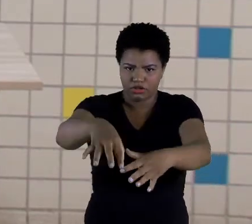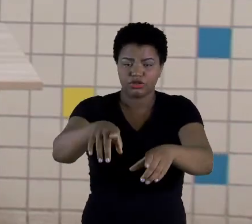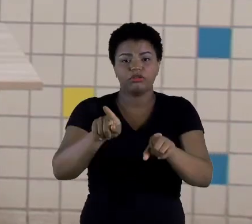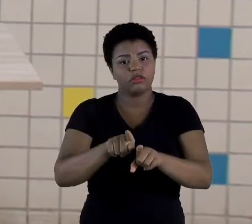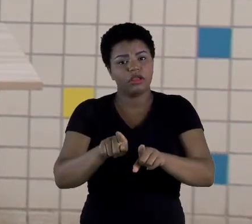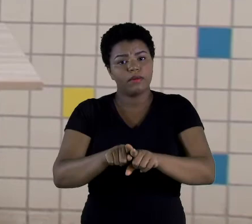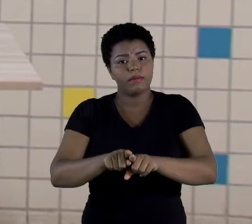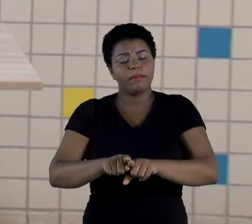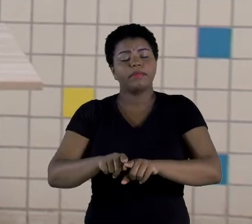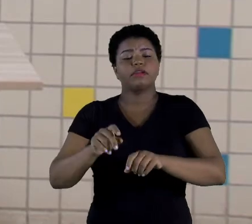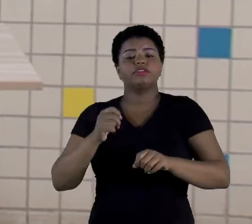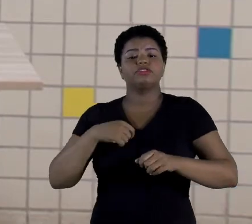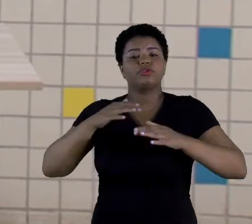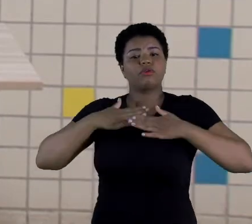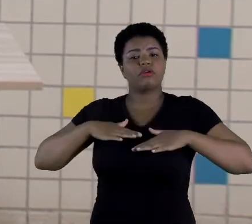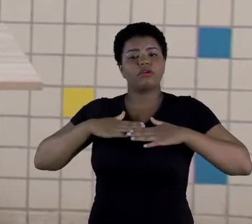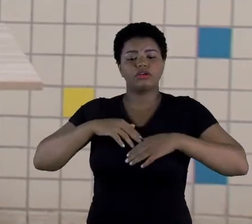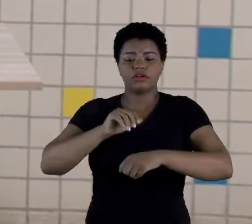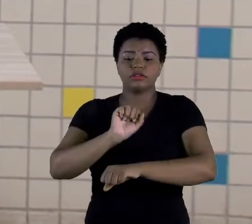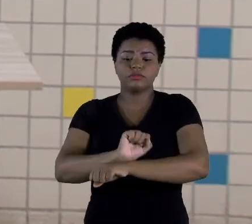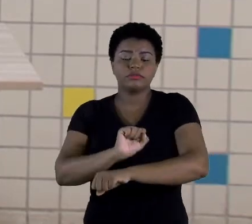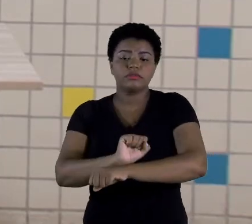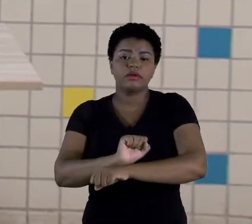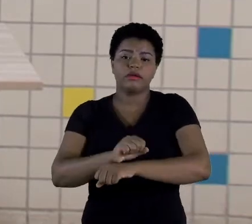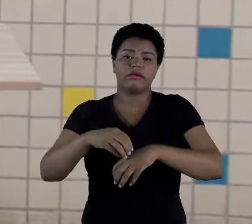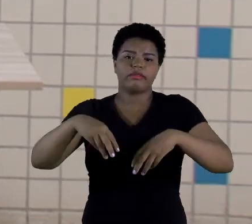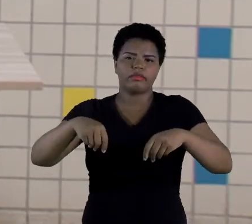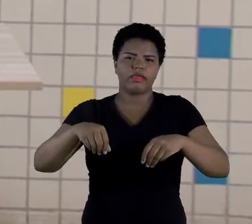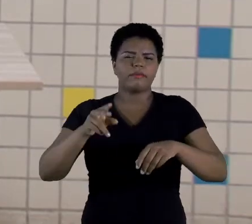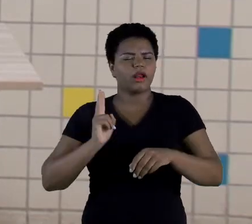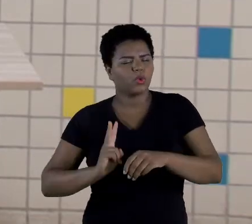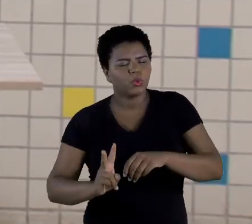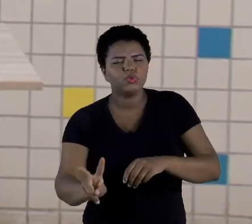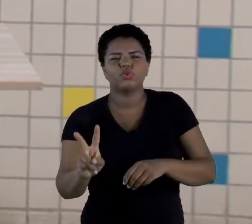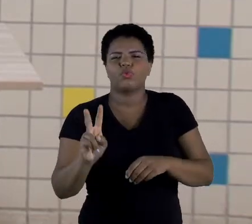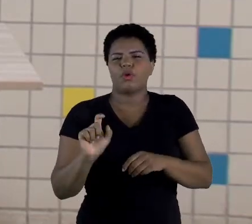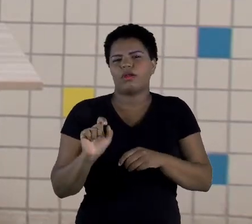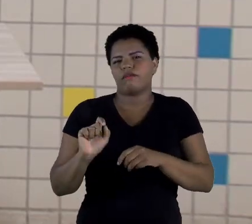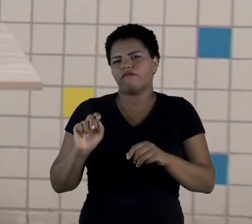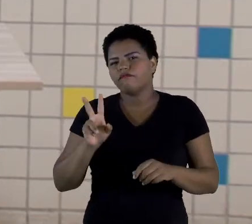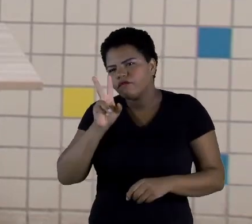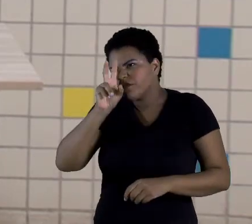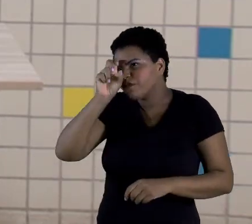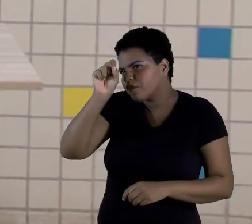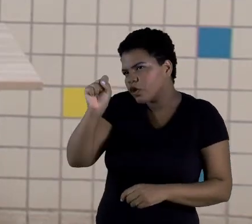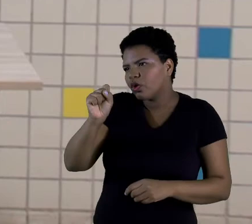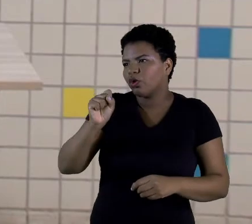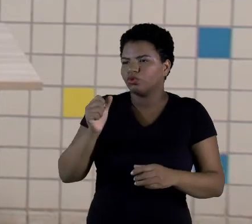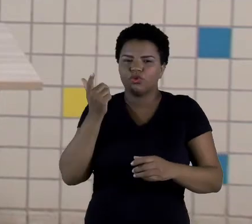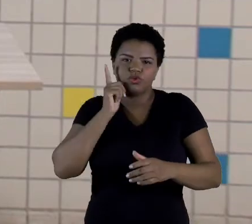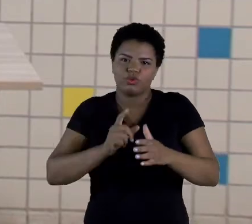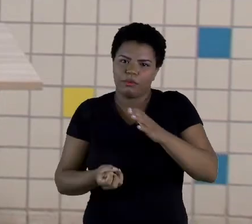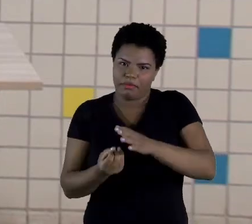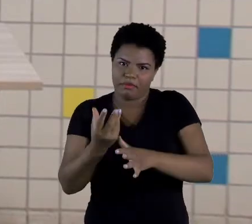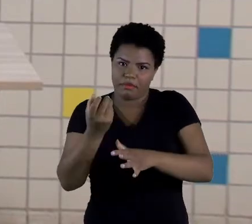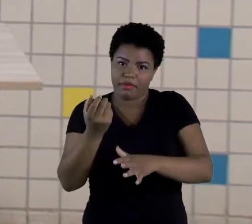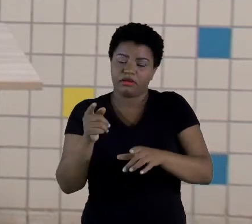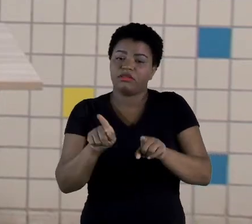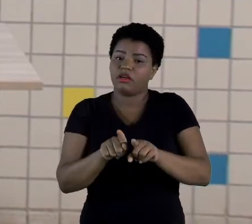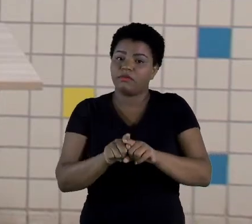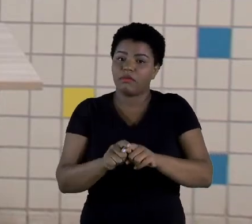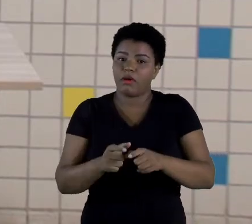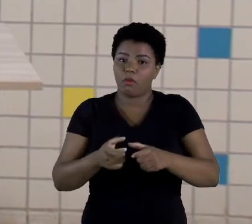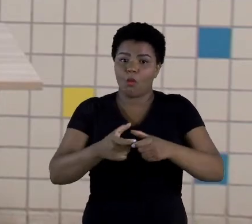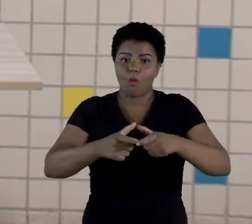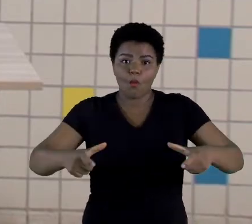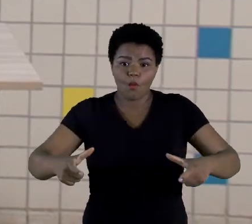que é muito importante para a terra continuar forte, para ela continuar produzindo e para que não haja o quê? As erosões,